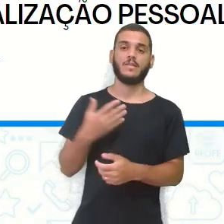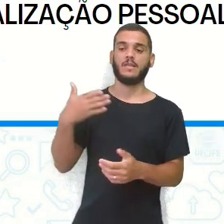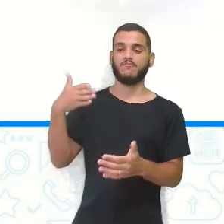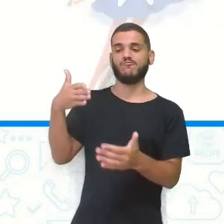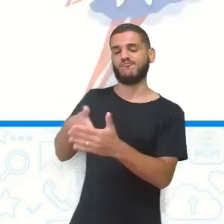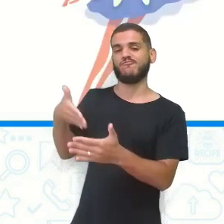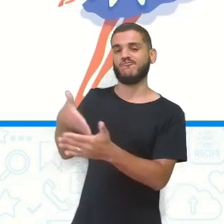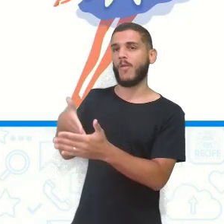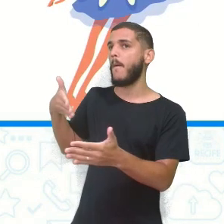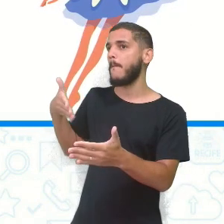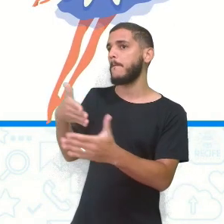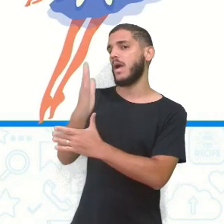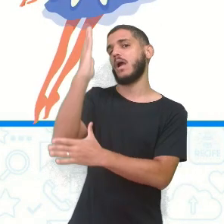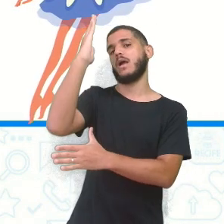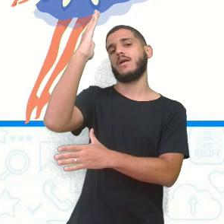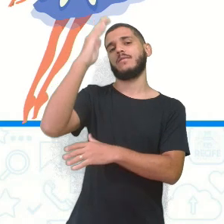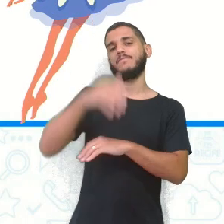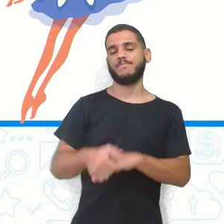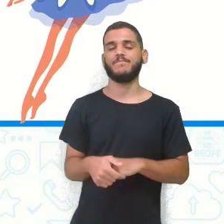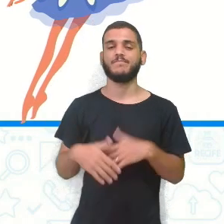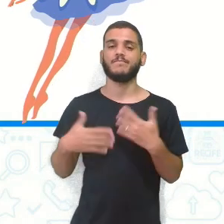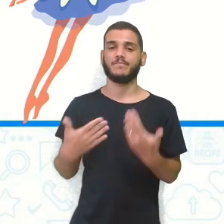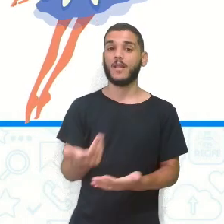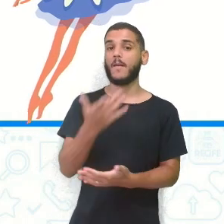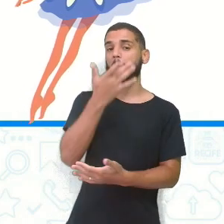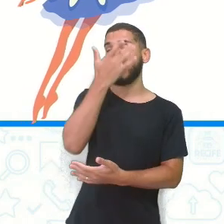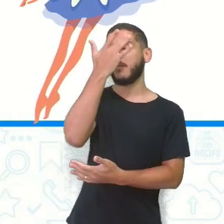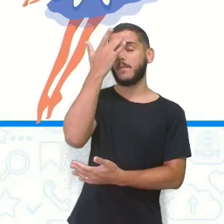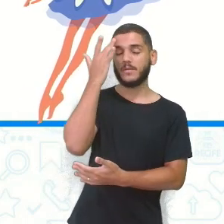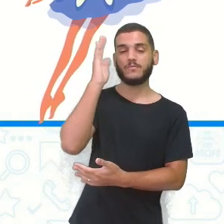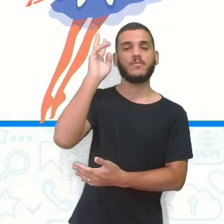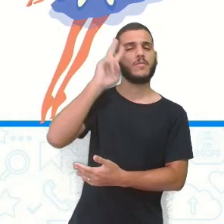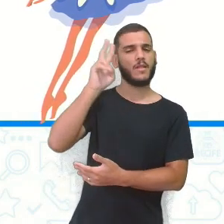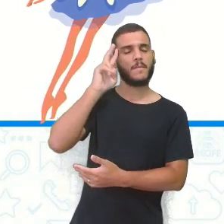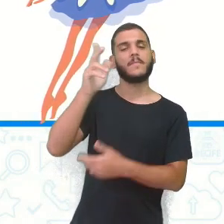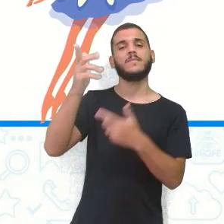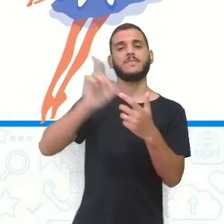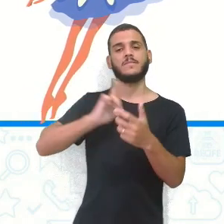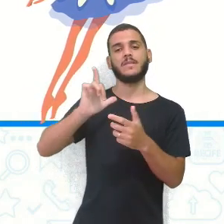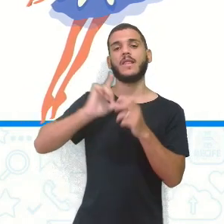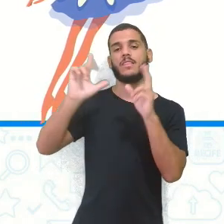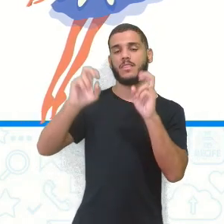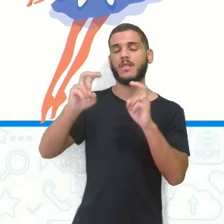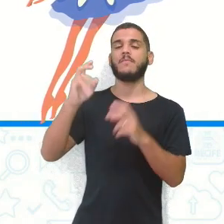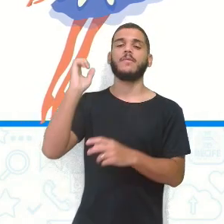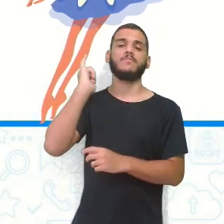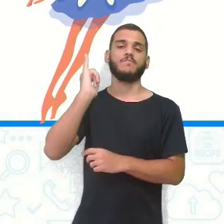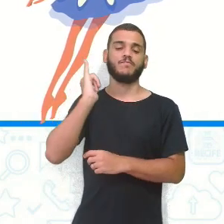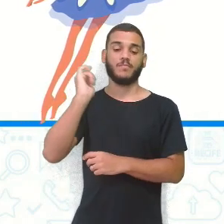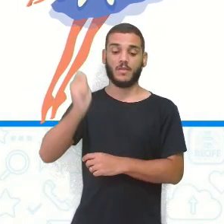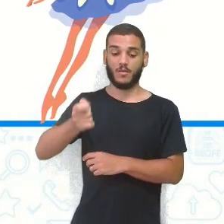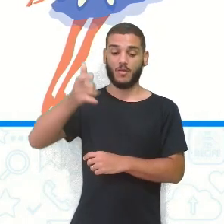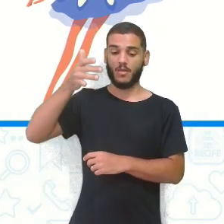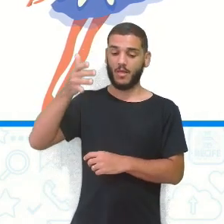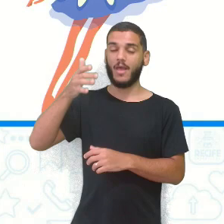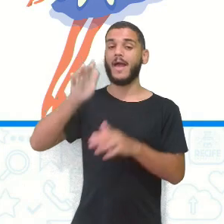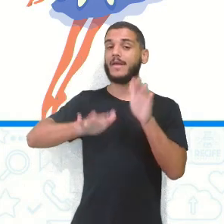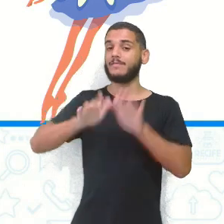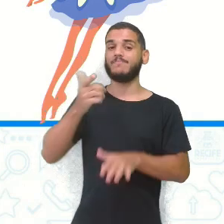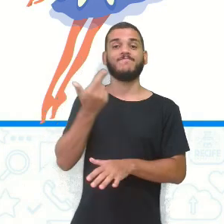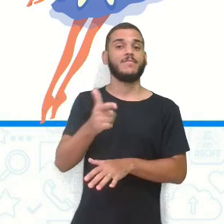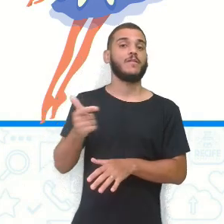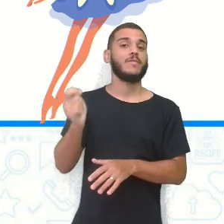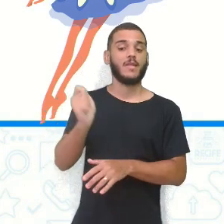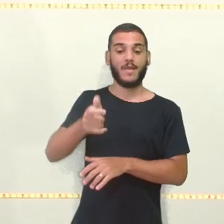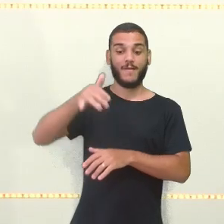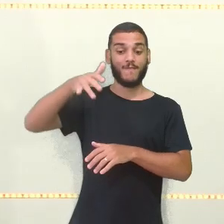tá? Então, gente, lembrando, em um conto de fadas, nem sempre tem fadas, tá bom?